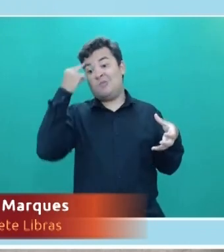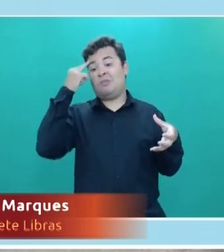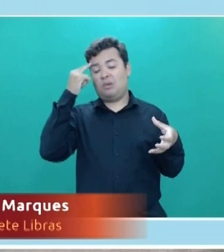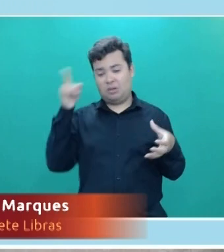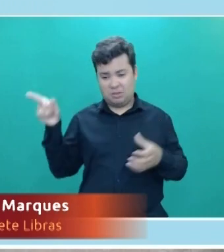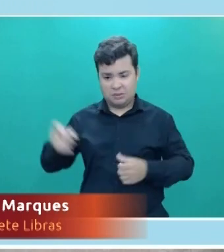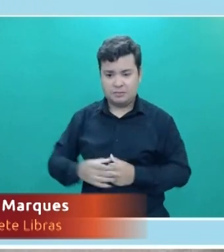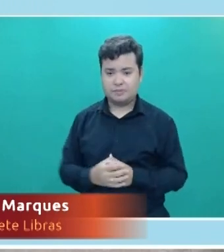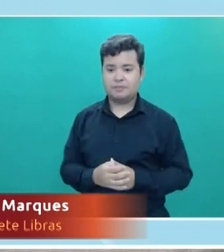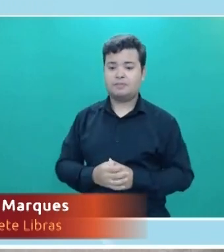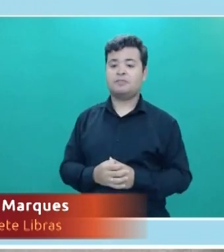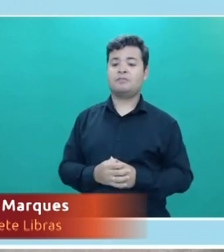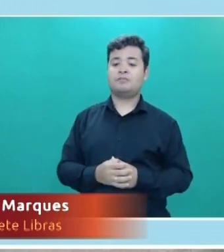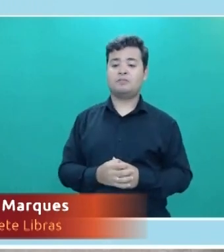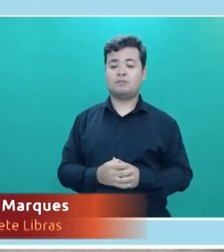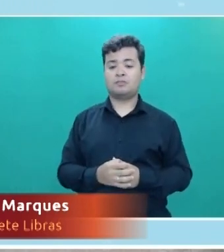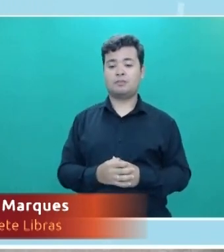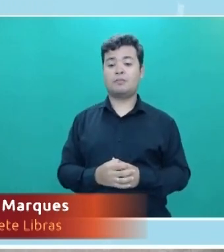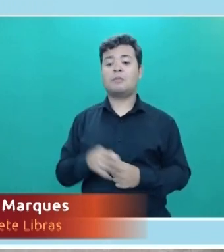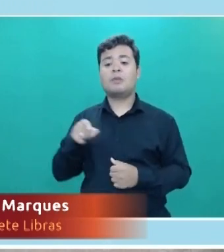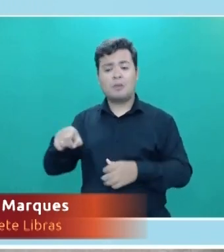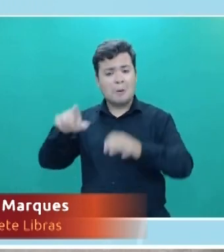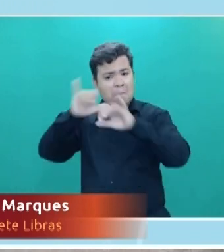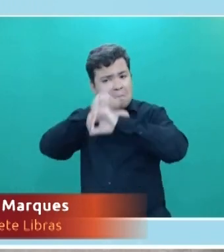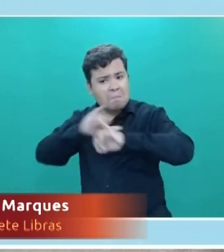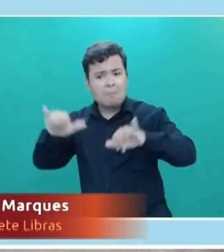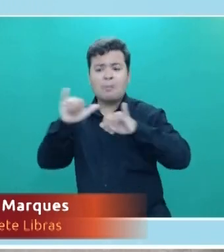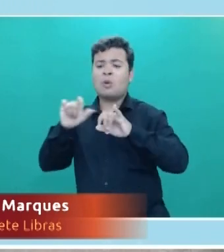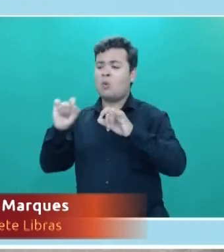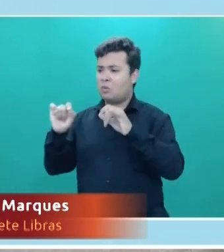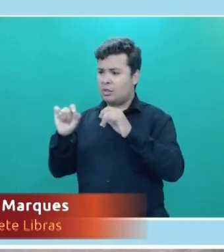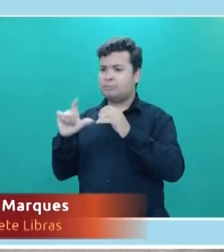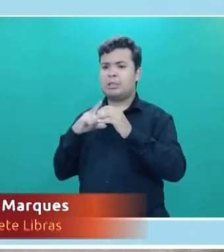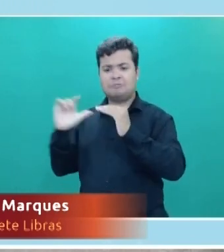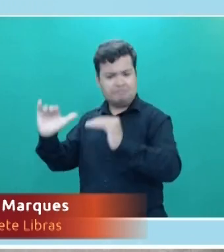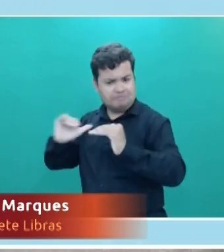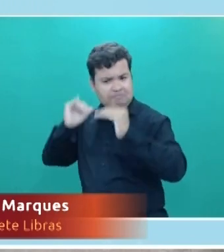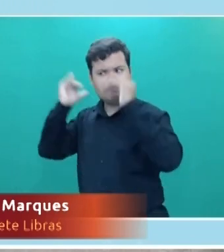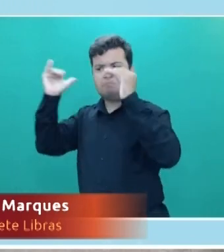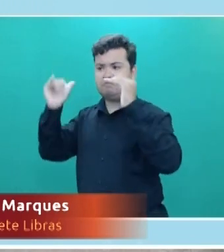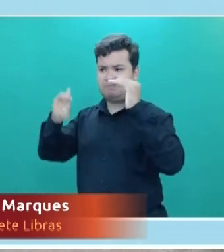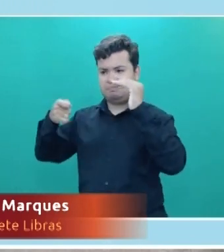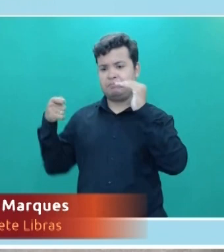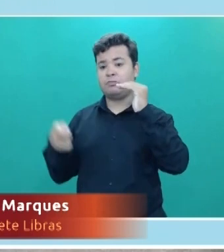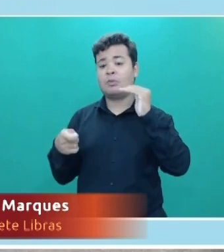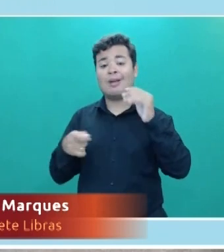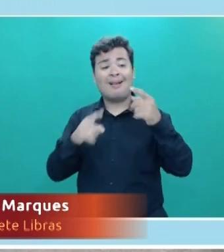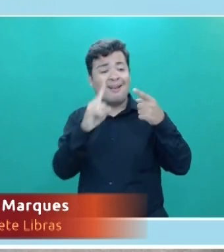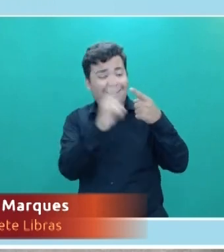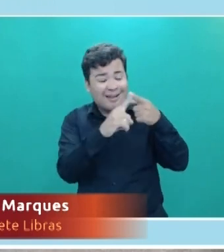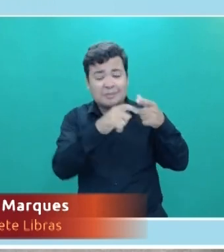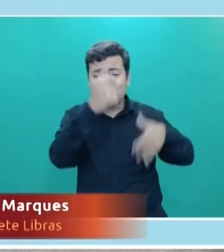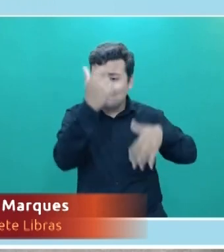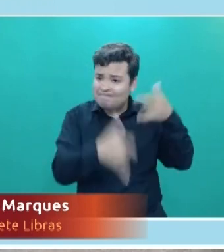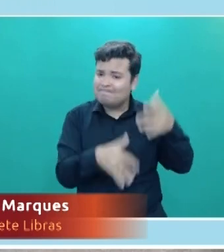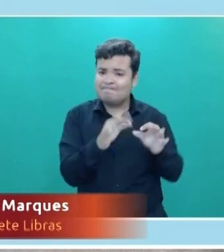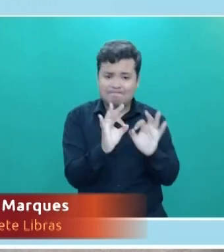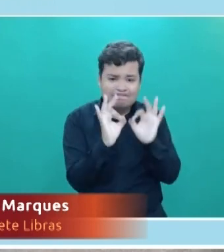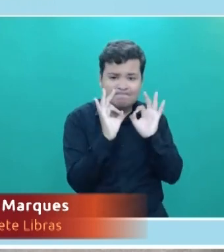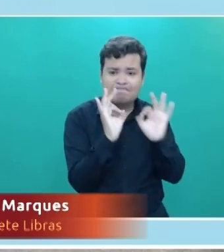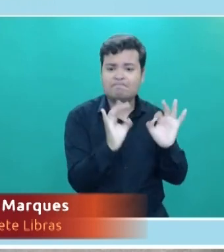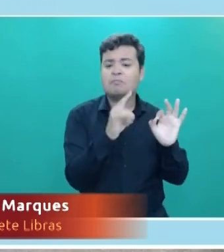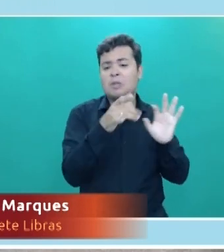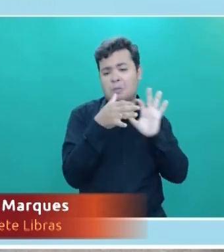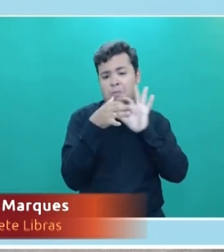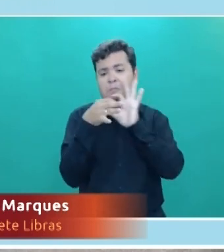né? Uma ordem repleta de supremacismos e hierarquias. Então, foi muito bem pontuado quando o Matheus falou essa conexão com o